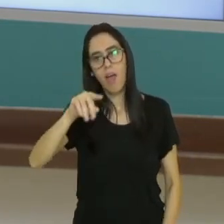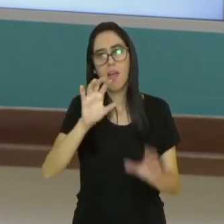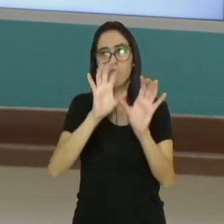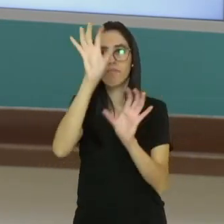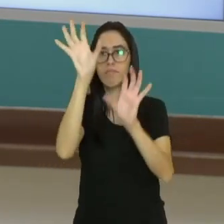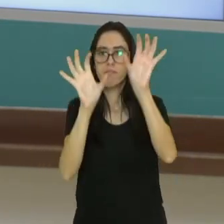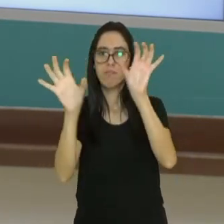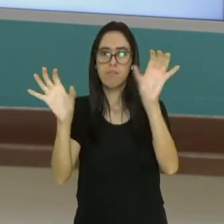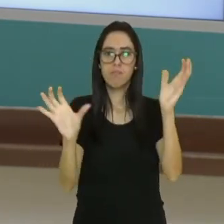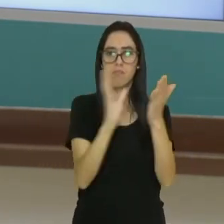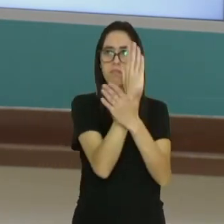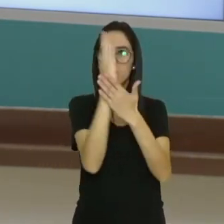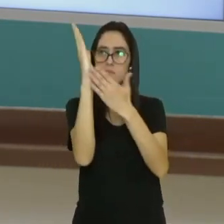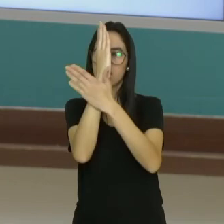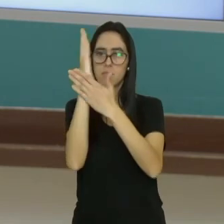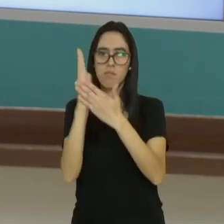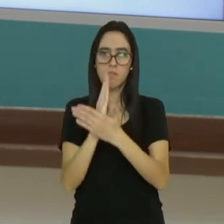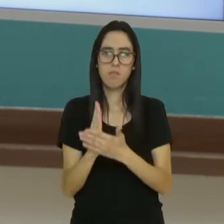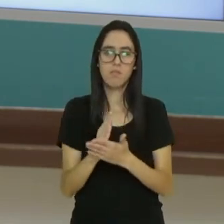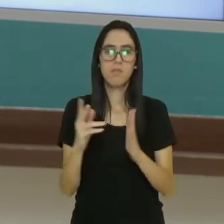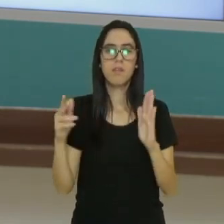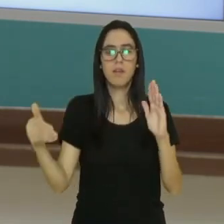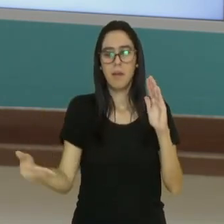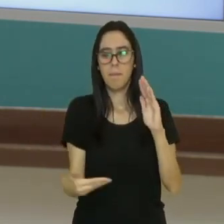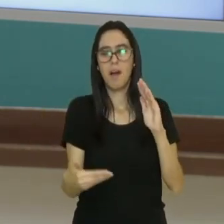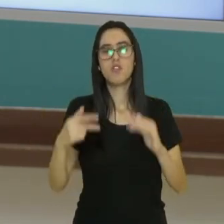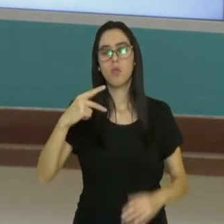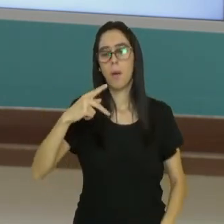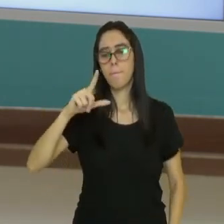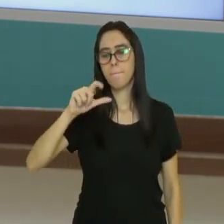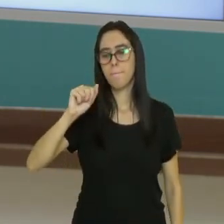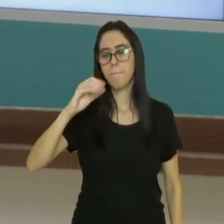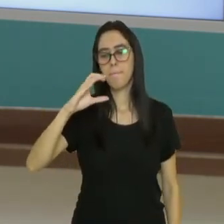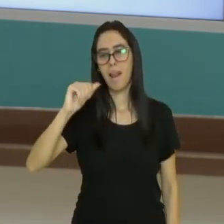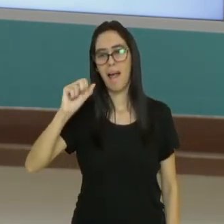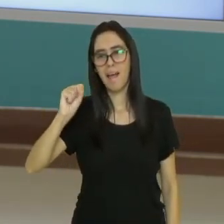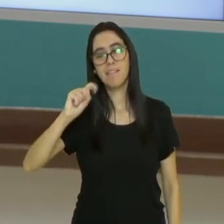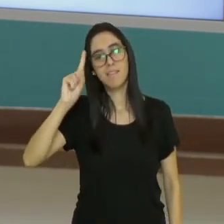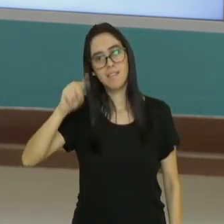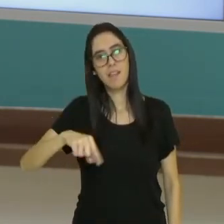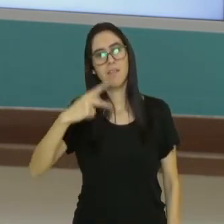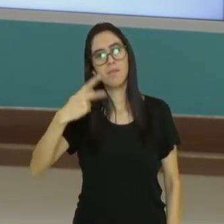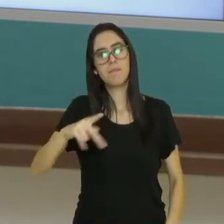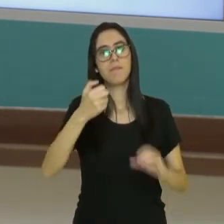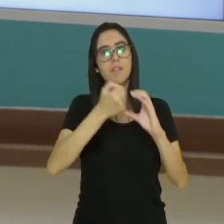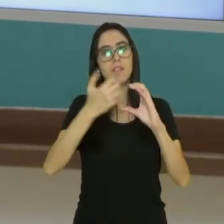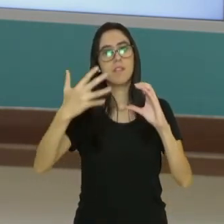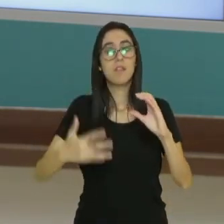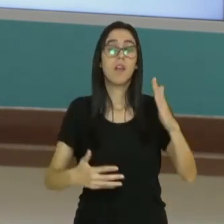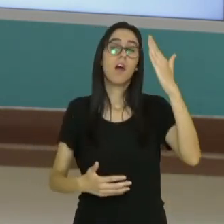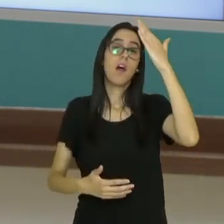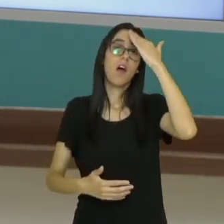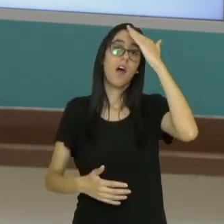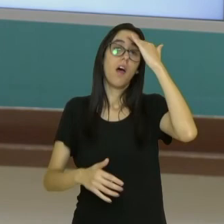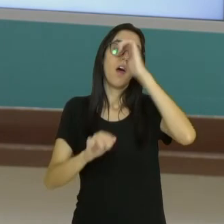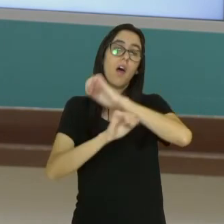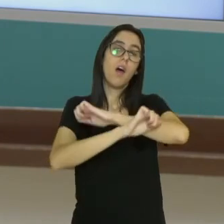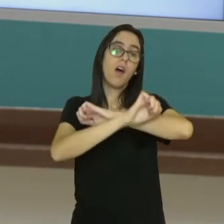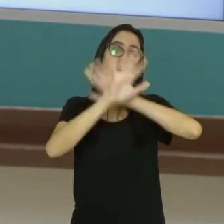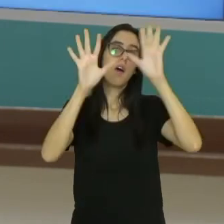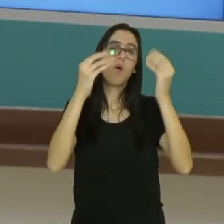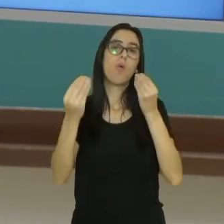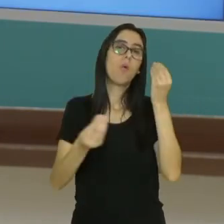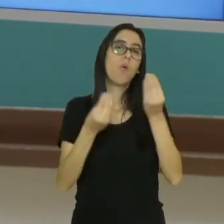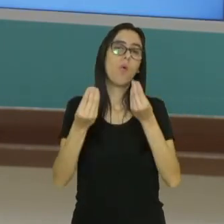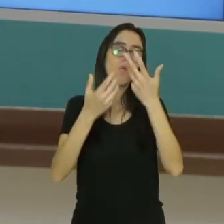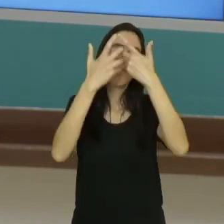continentes, né, partes das placas tectônicas. Então são características que nos levam a entender como